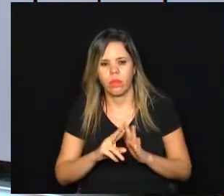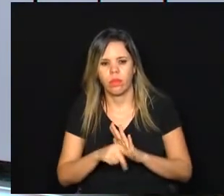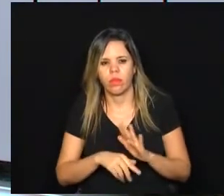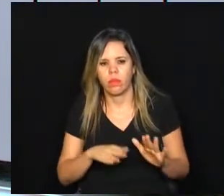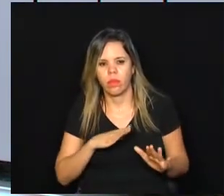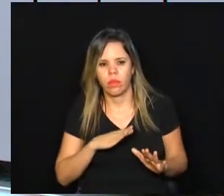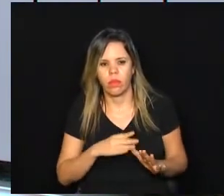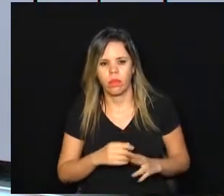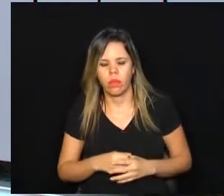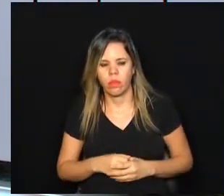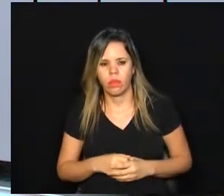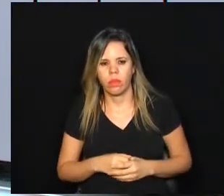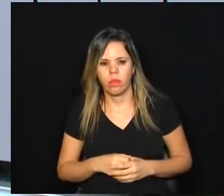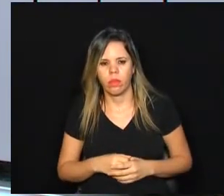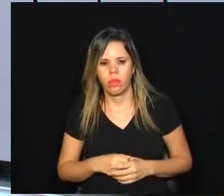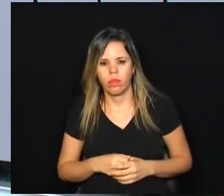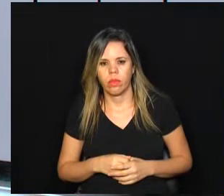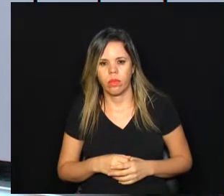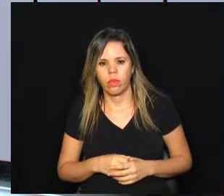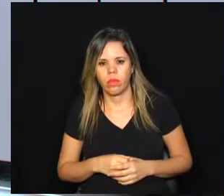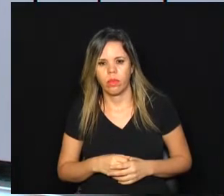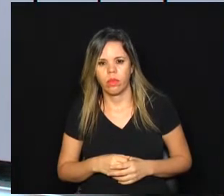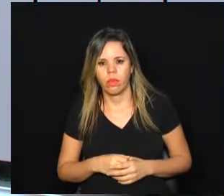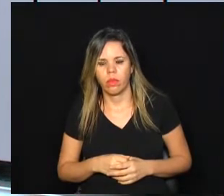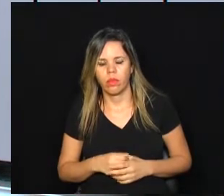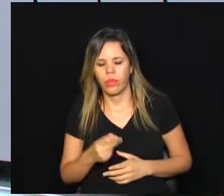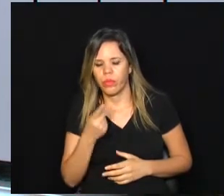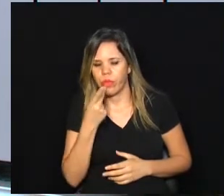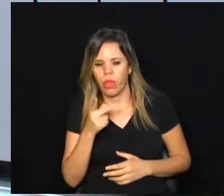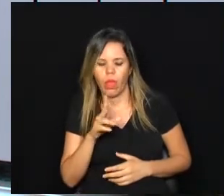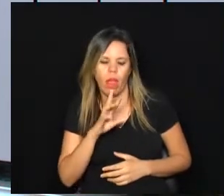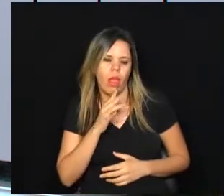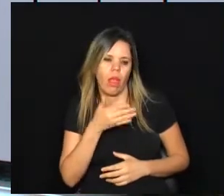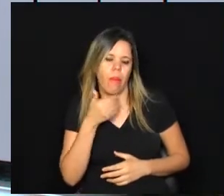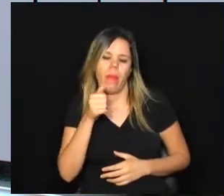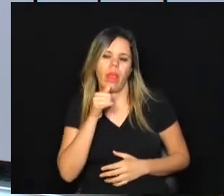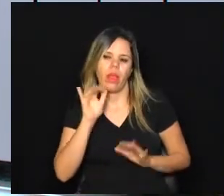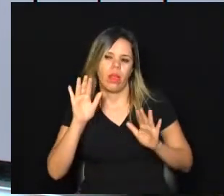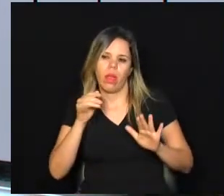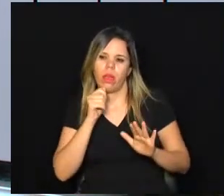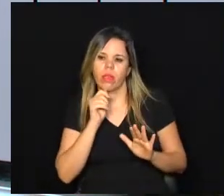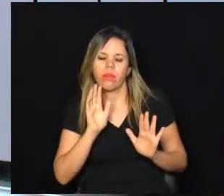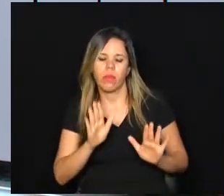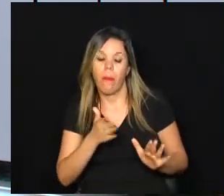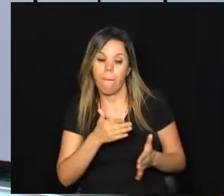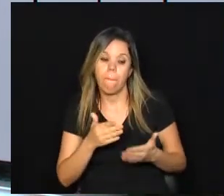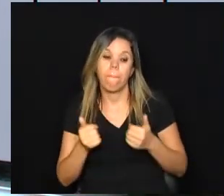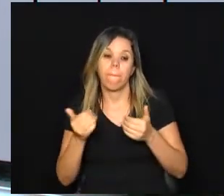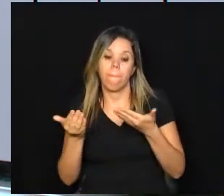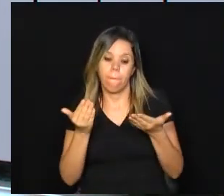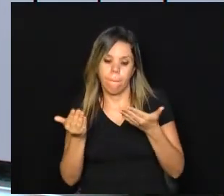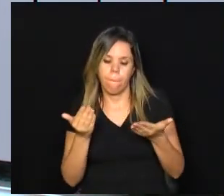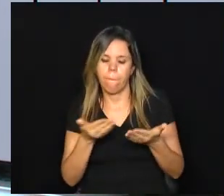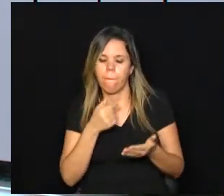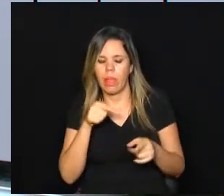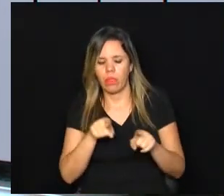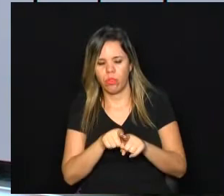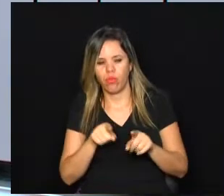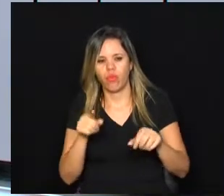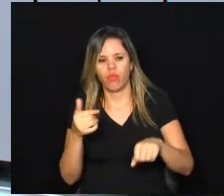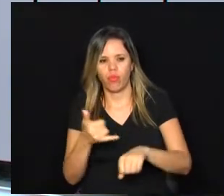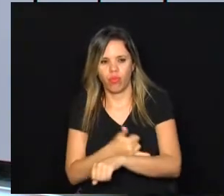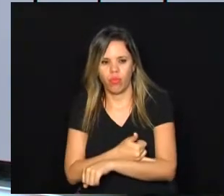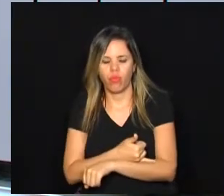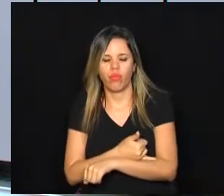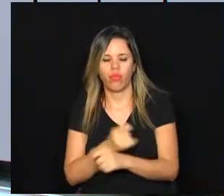cidades, uma condição, não vou dizer privilegiada, mas melhor do ponto de vista da infraestrutura, pelo